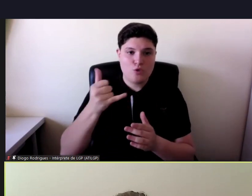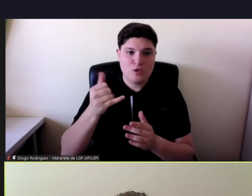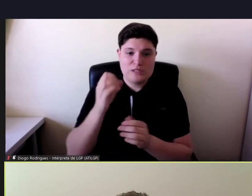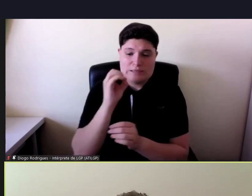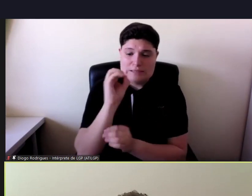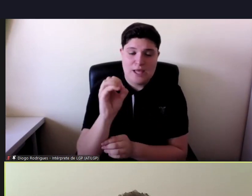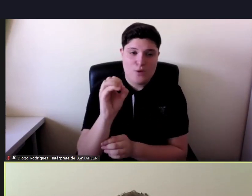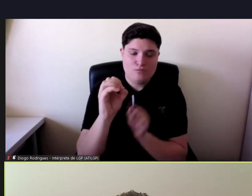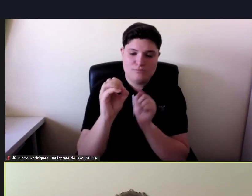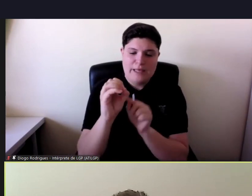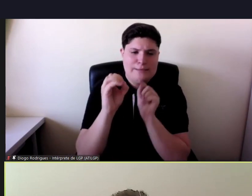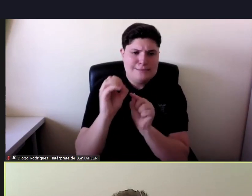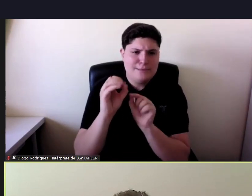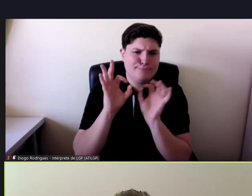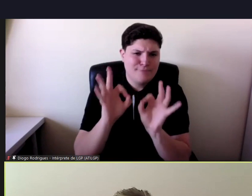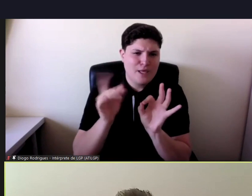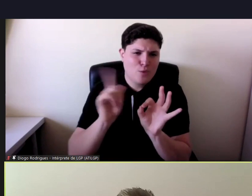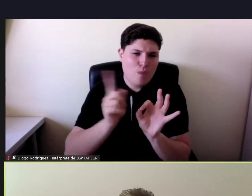de